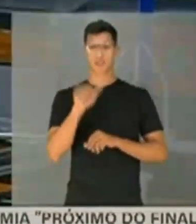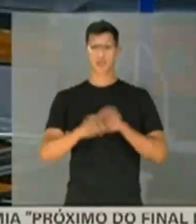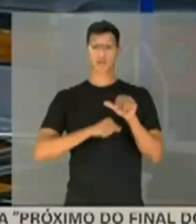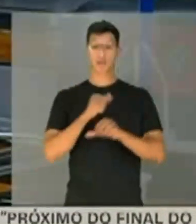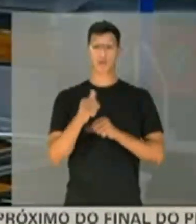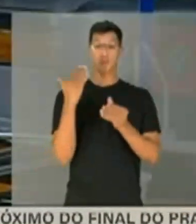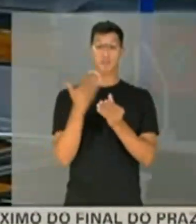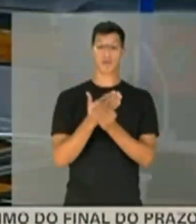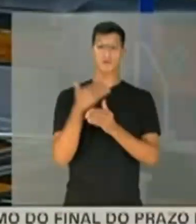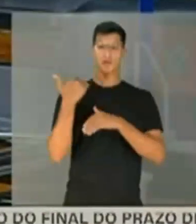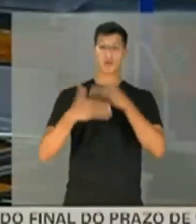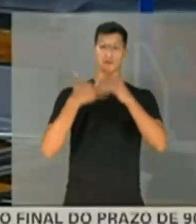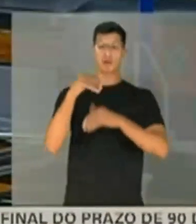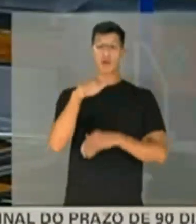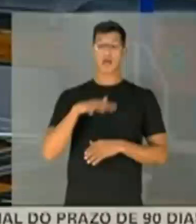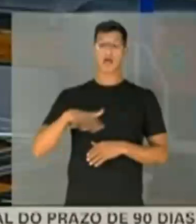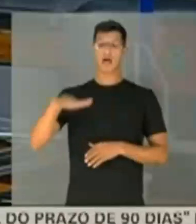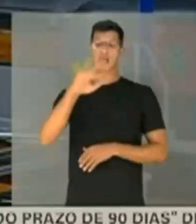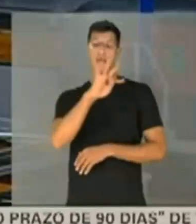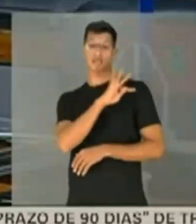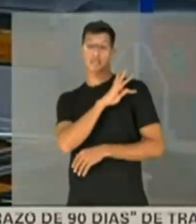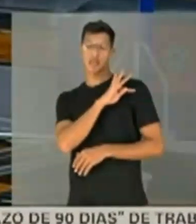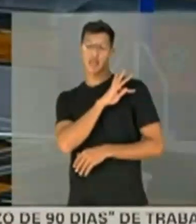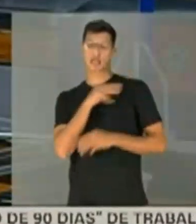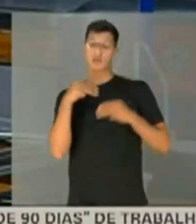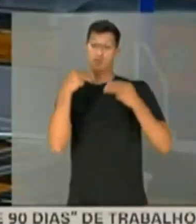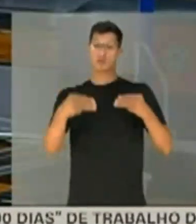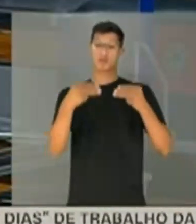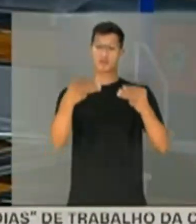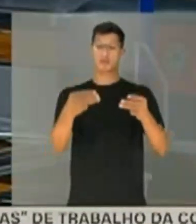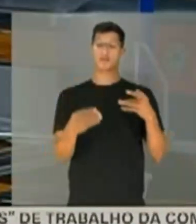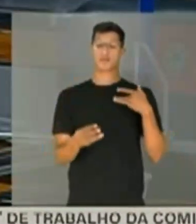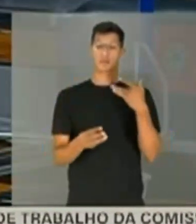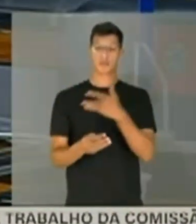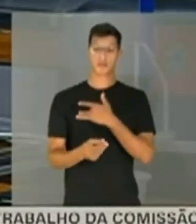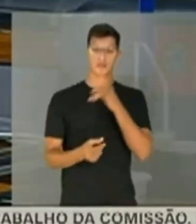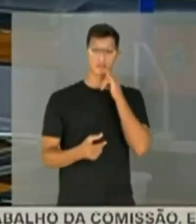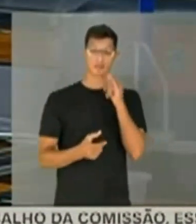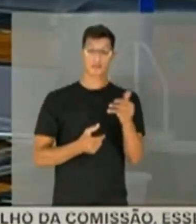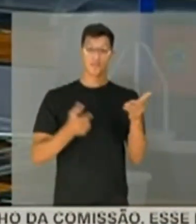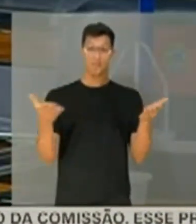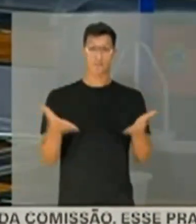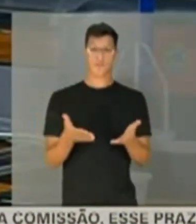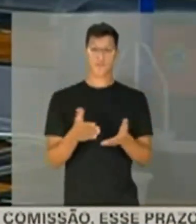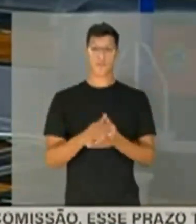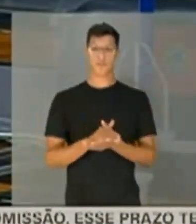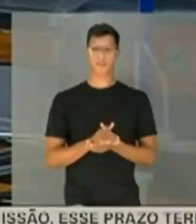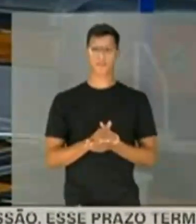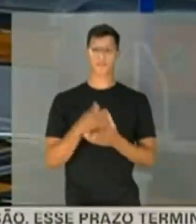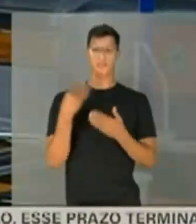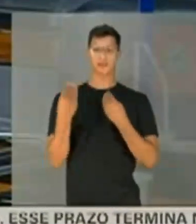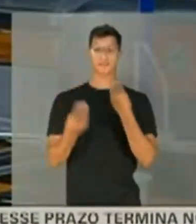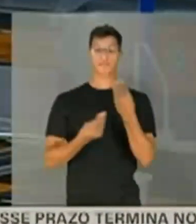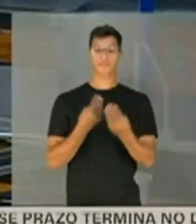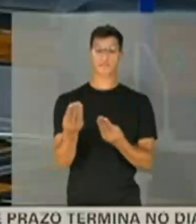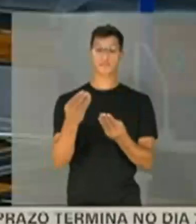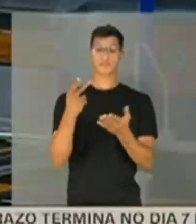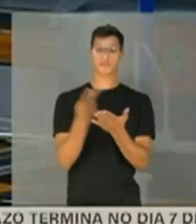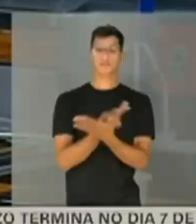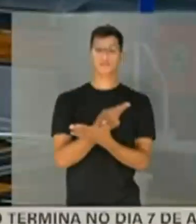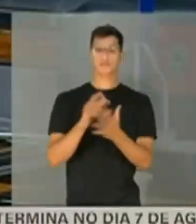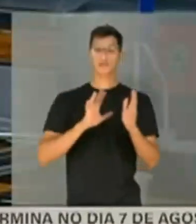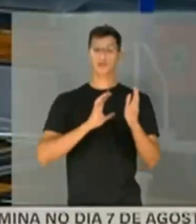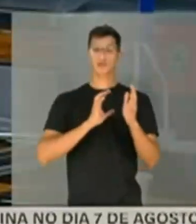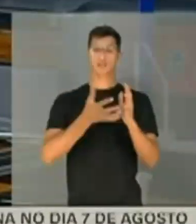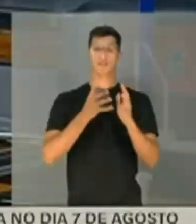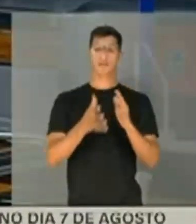processo referente à área técnica do Ministério da Saúde. O senhor disse hoje aqui. Como funcionava o